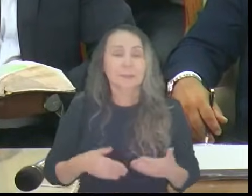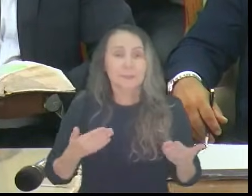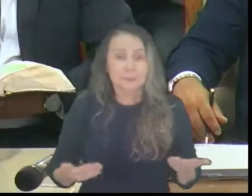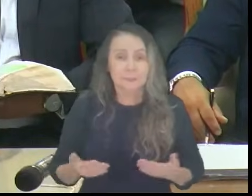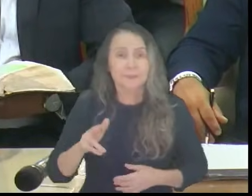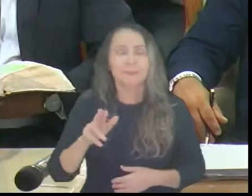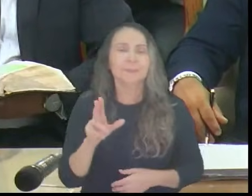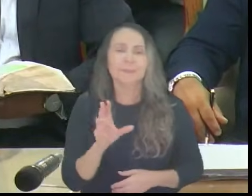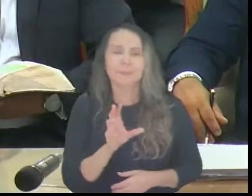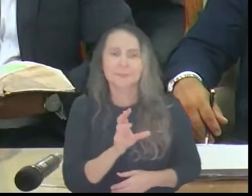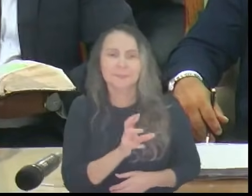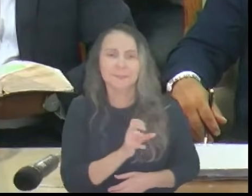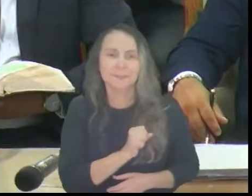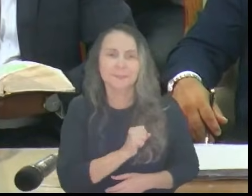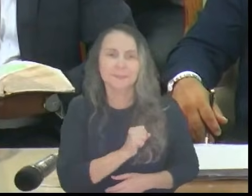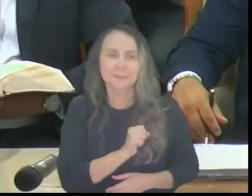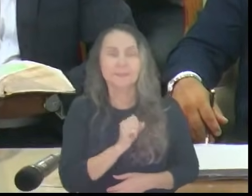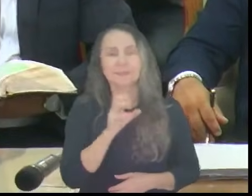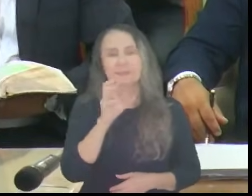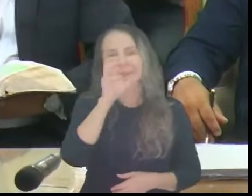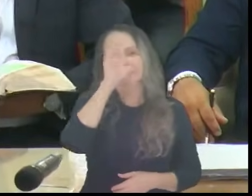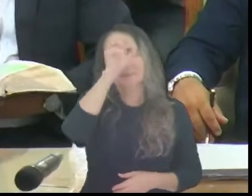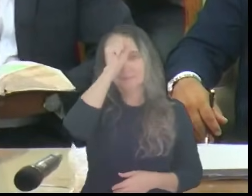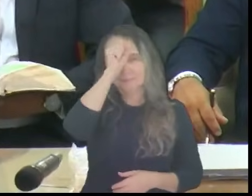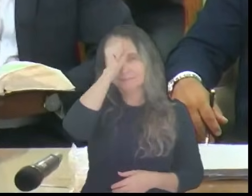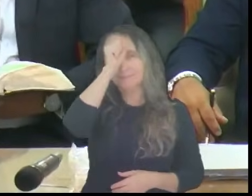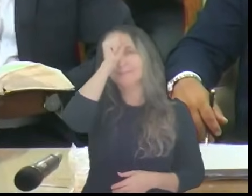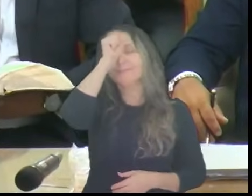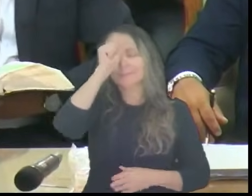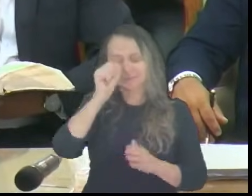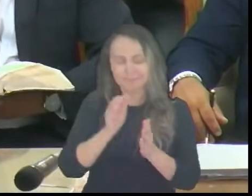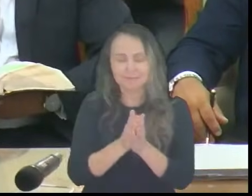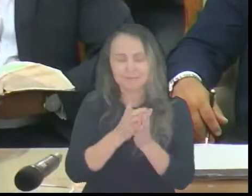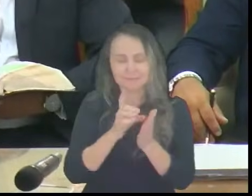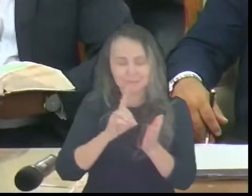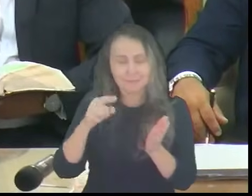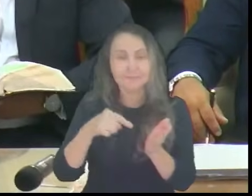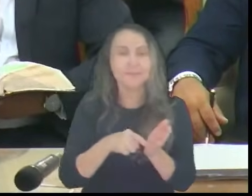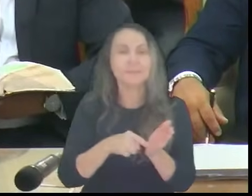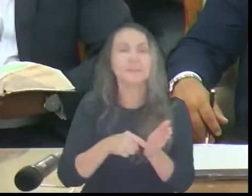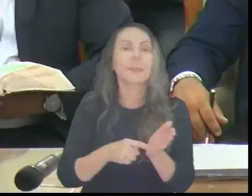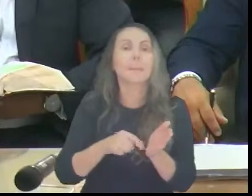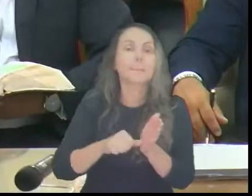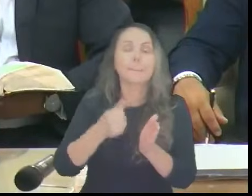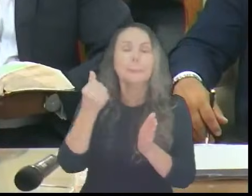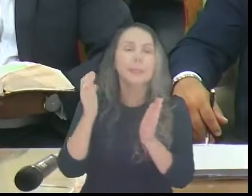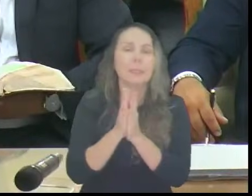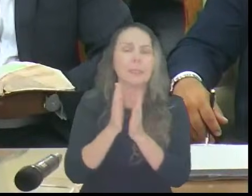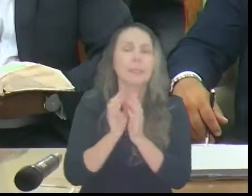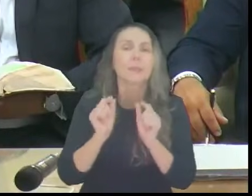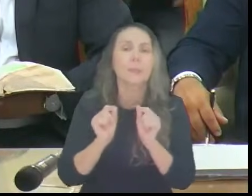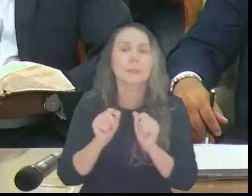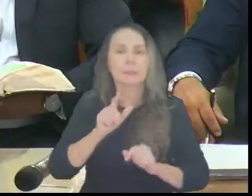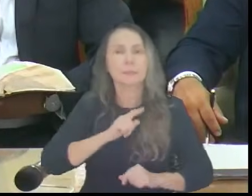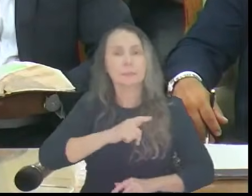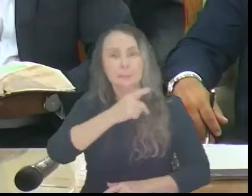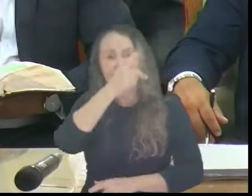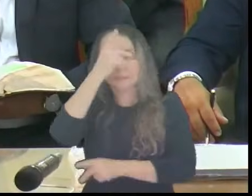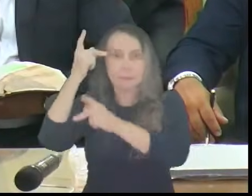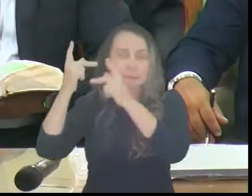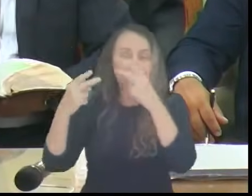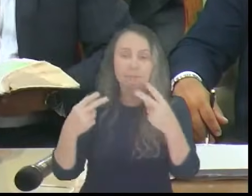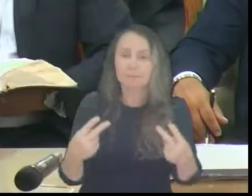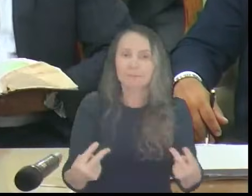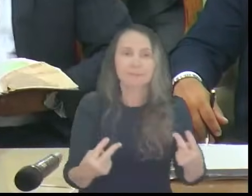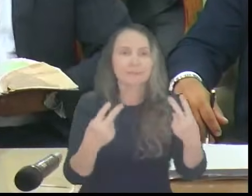amados, aprenda com a Bíblia. Primeira oração deve ser feita a quem? Vê se vocês aprenderam. E eu sei que tem muita gente me ouvindo. E o Espírito Santo